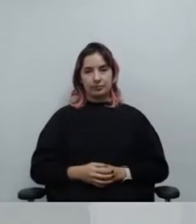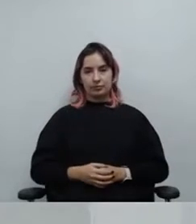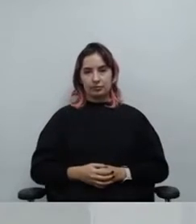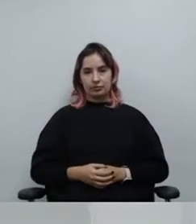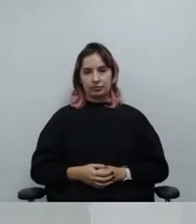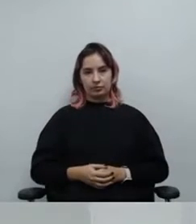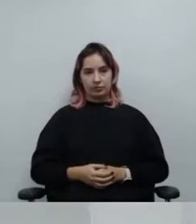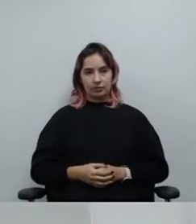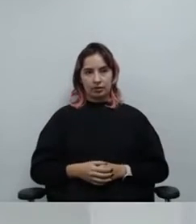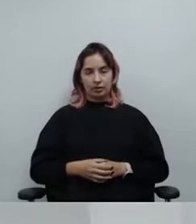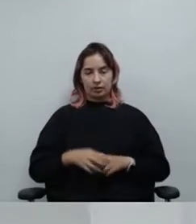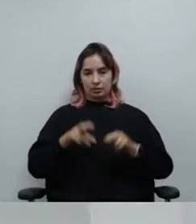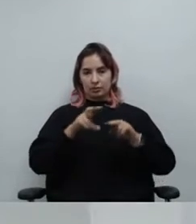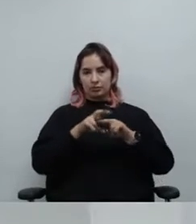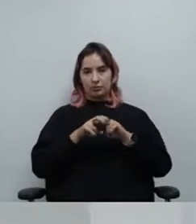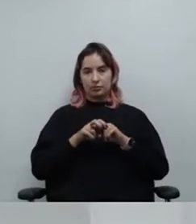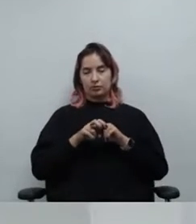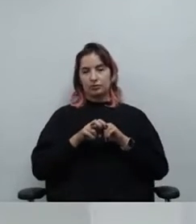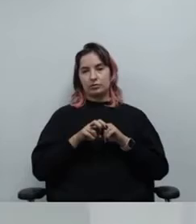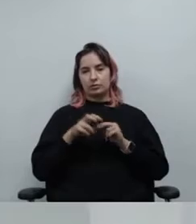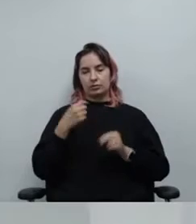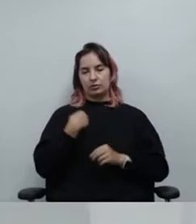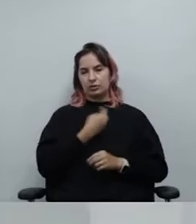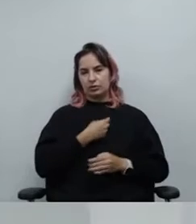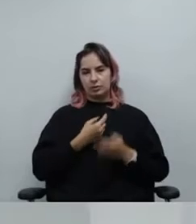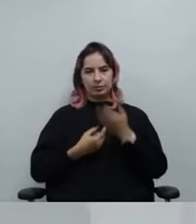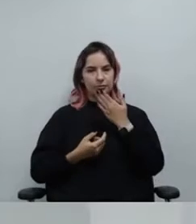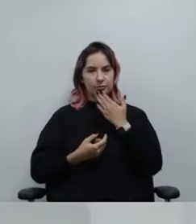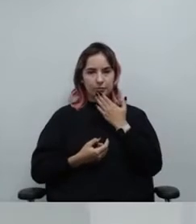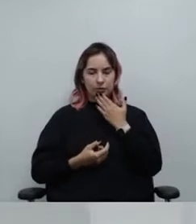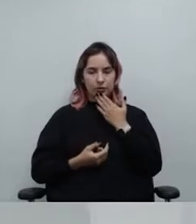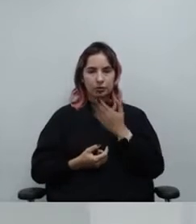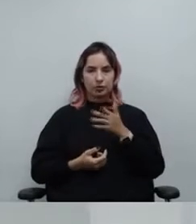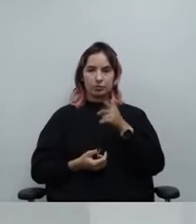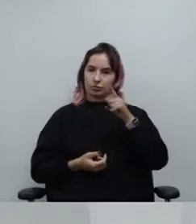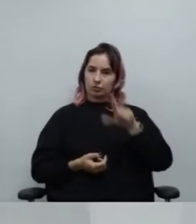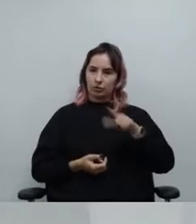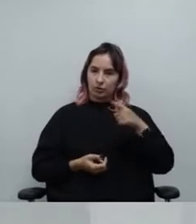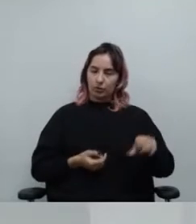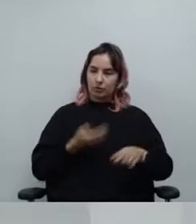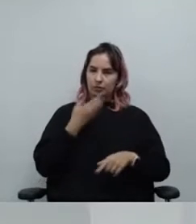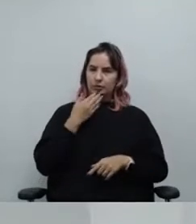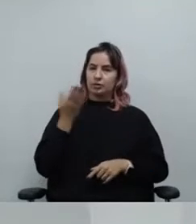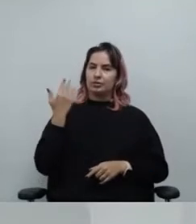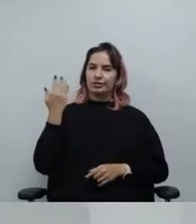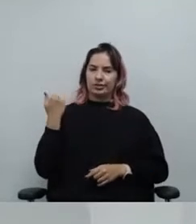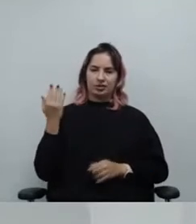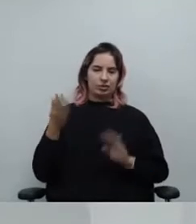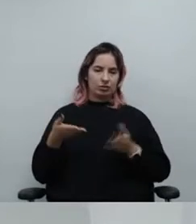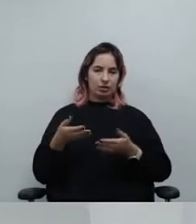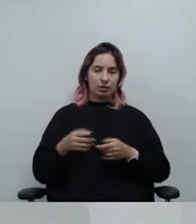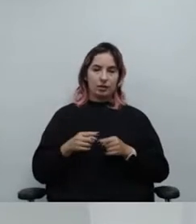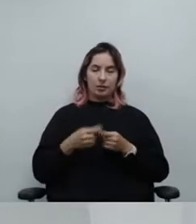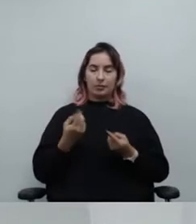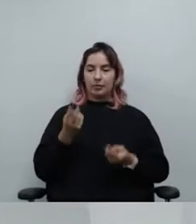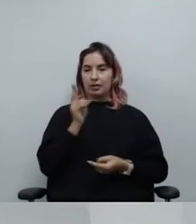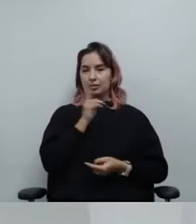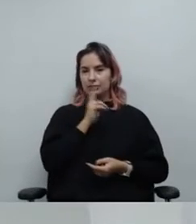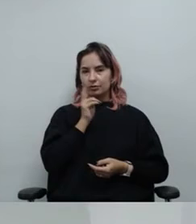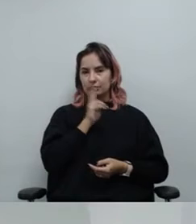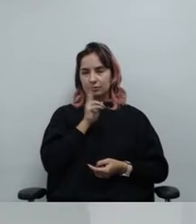e é por isso que a gente traz esse pedido, enfatiza um pedido já antigo, e que a urgência